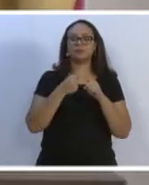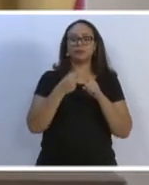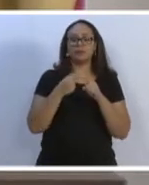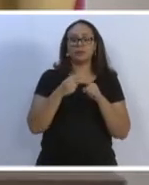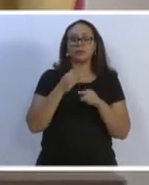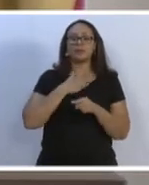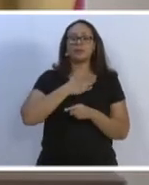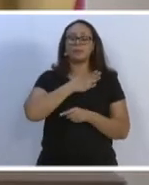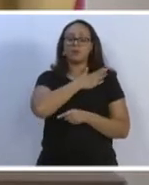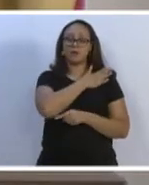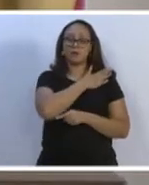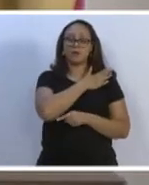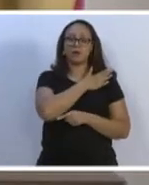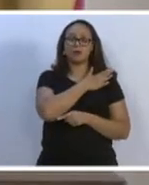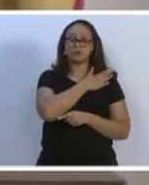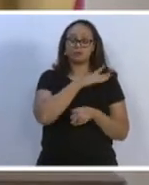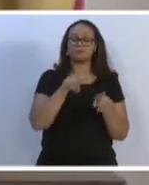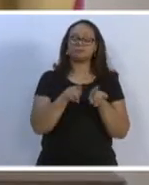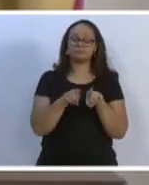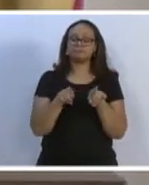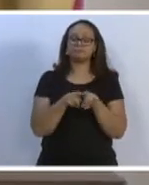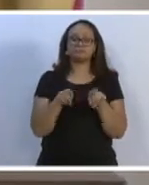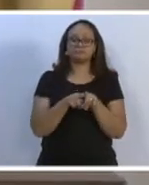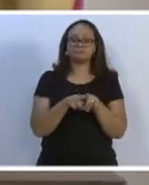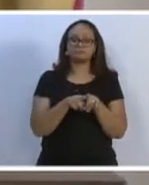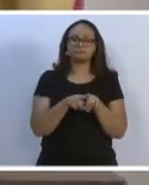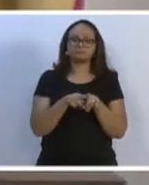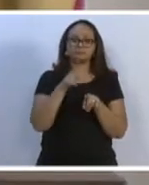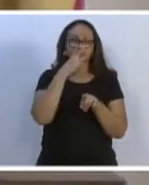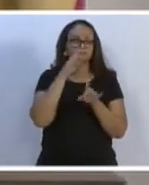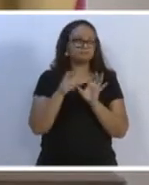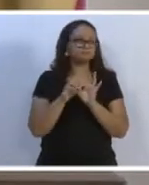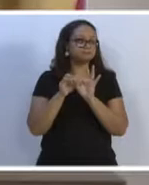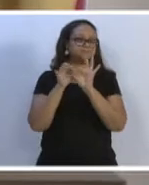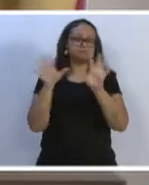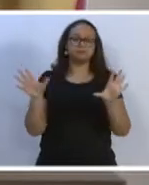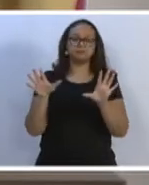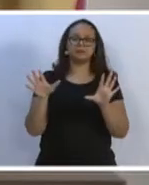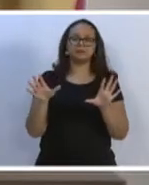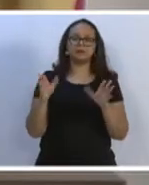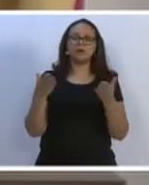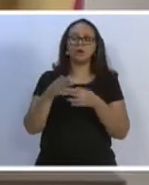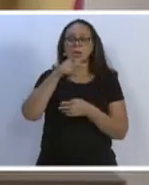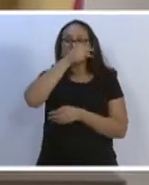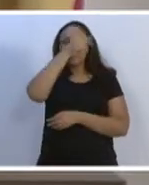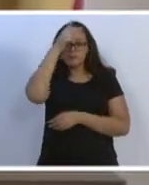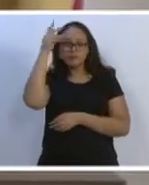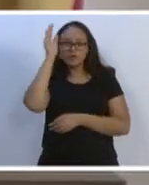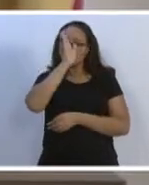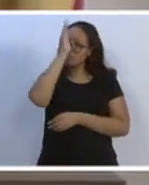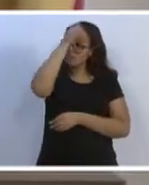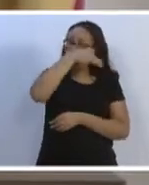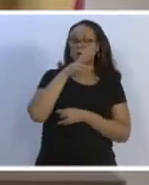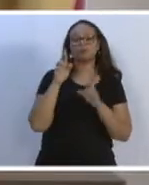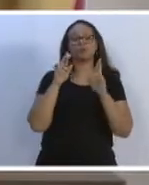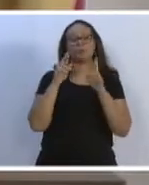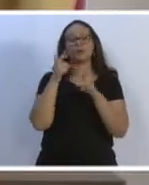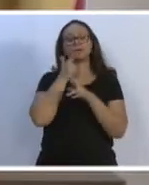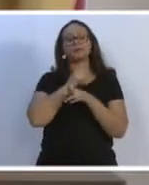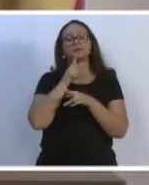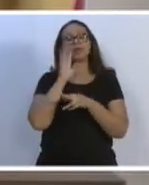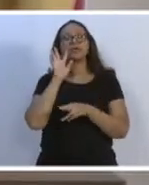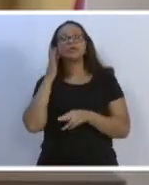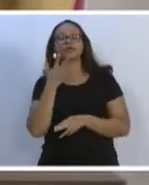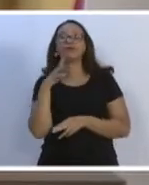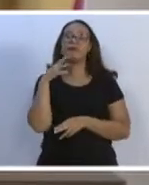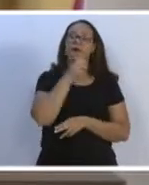né, para o segundo mandato e agora deixa para o seu atual vice, agora prefeito, Mário Delbran, e a gente espera que seja o quanto antes resolvido